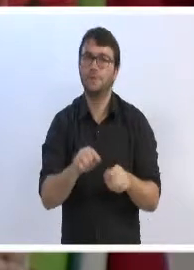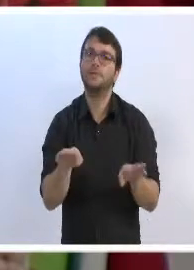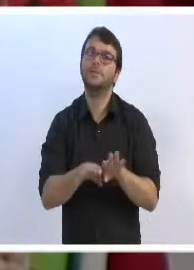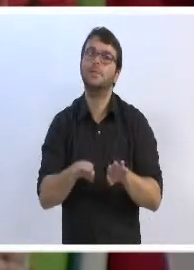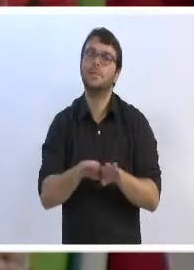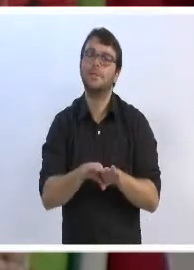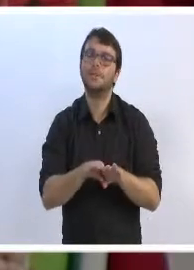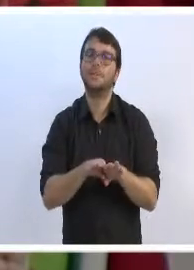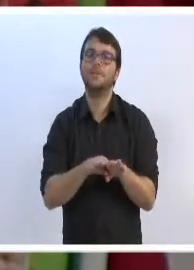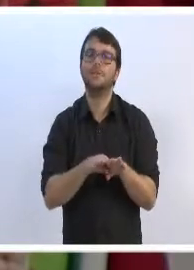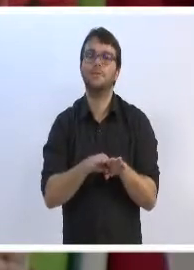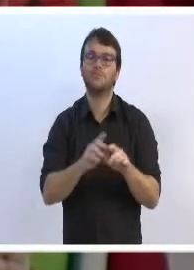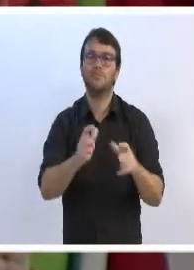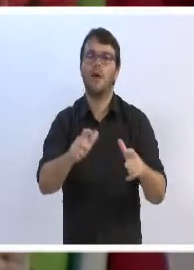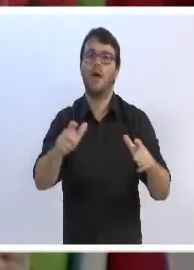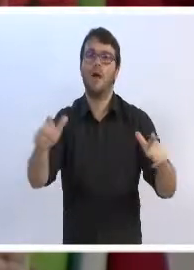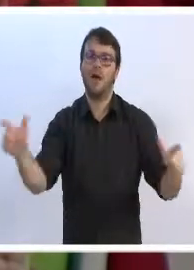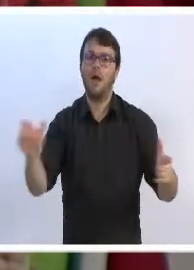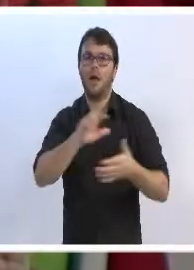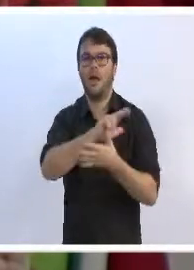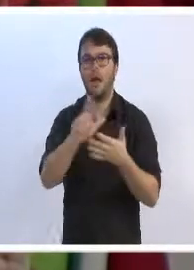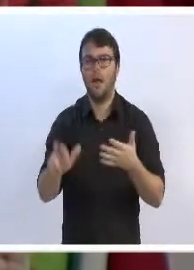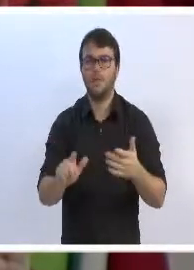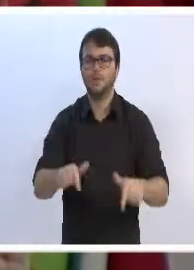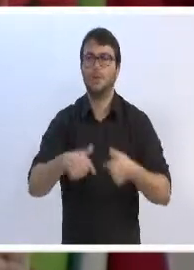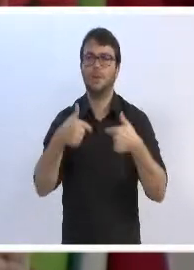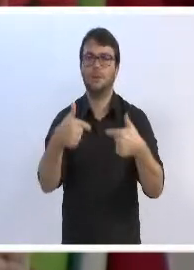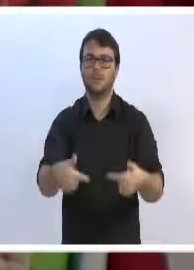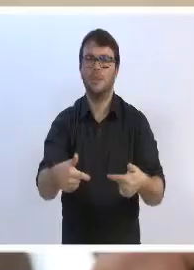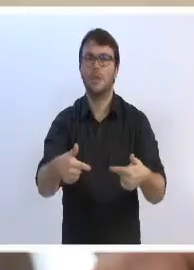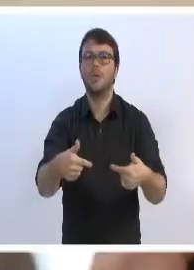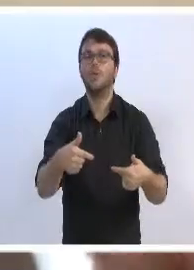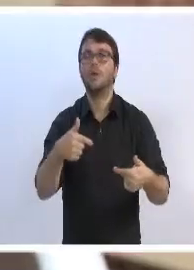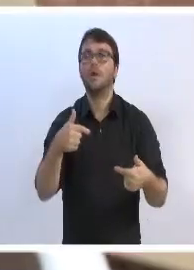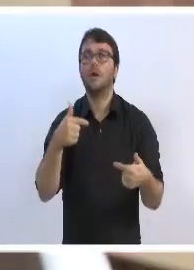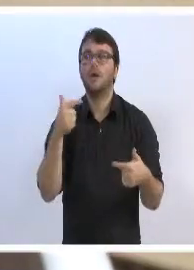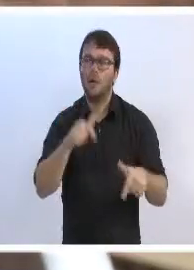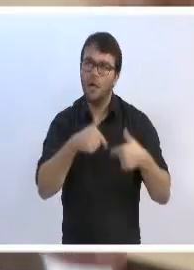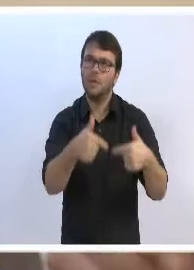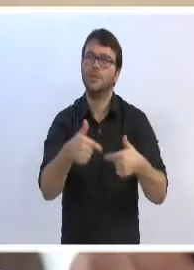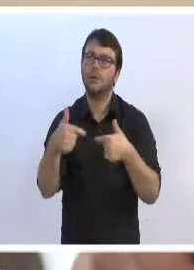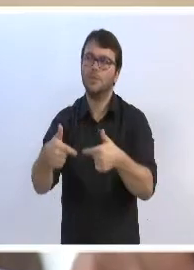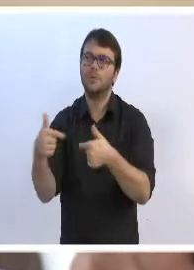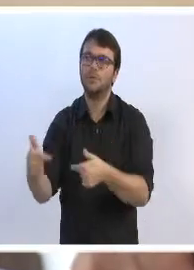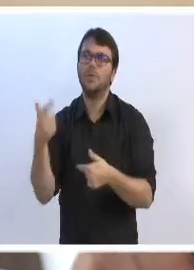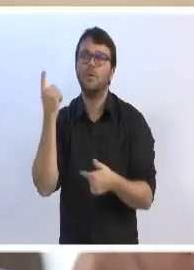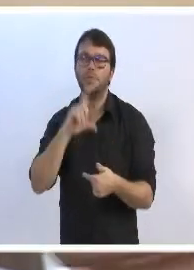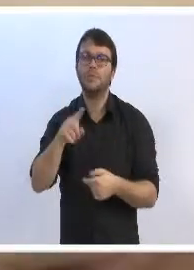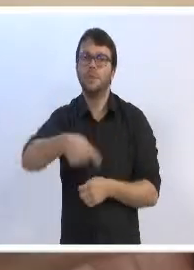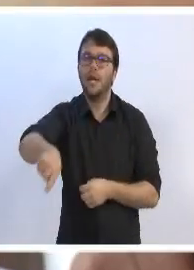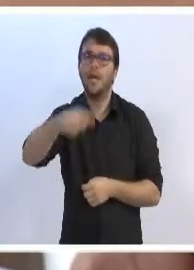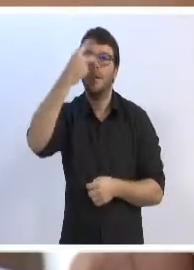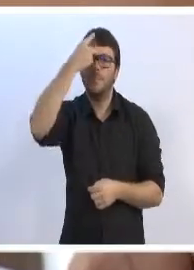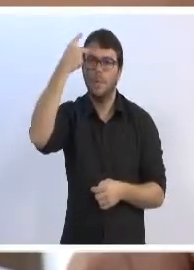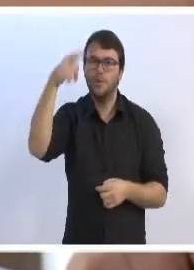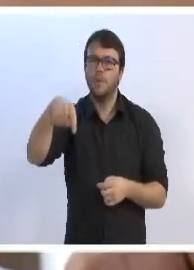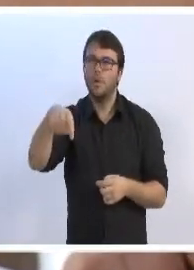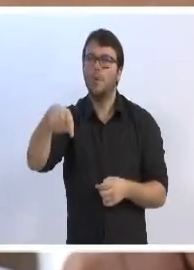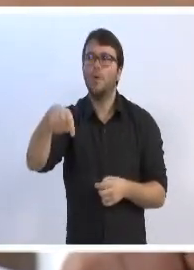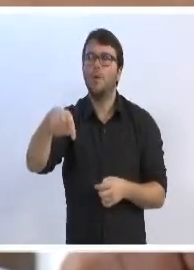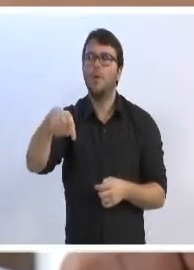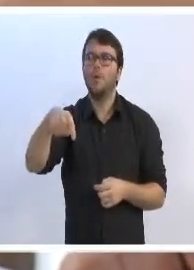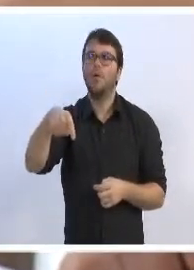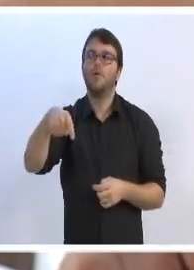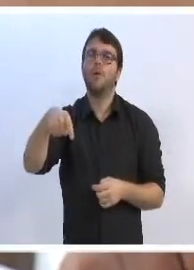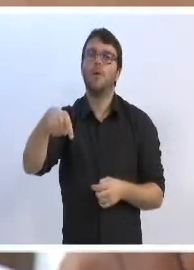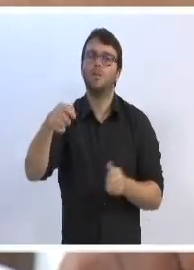de uma diversa gama de ações que permitem que esses usuários possam além